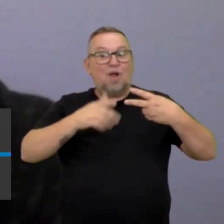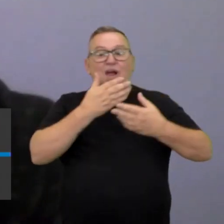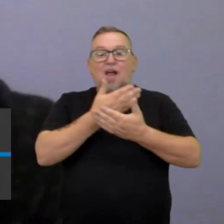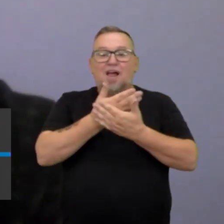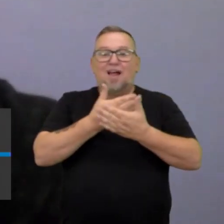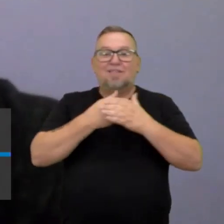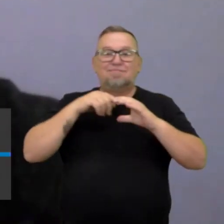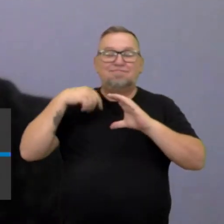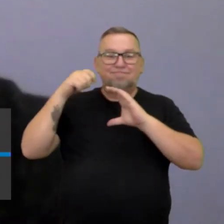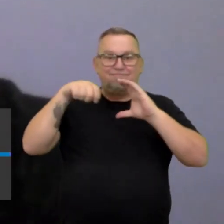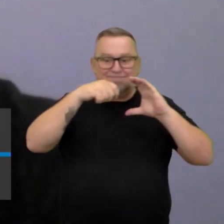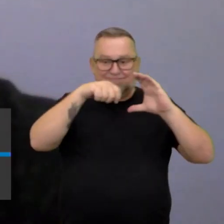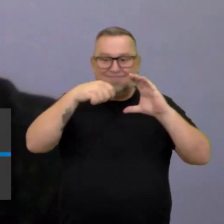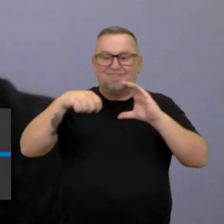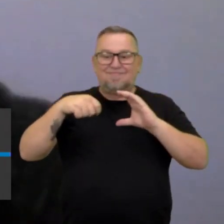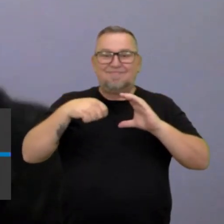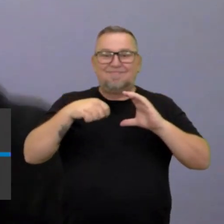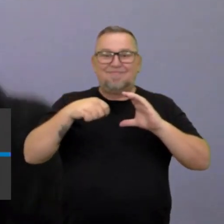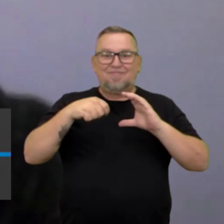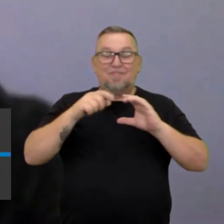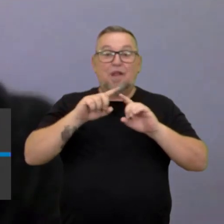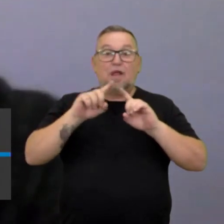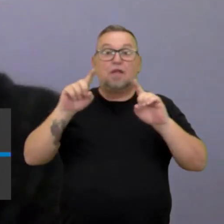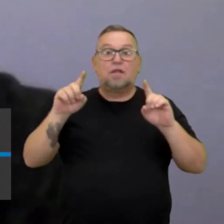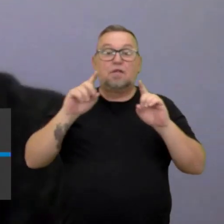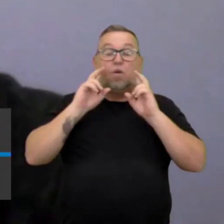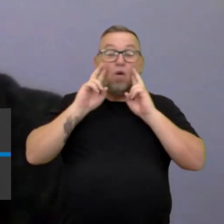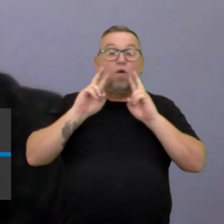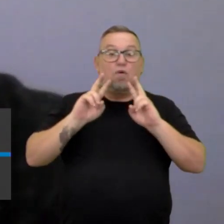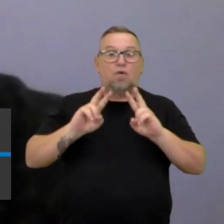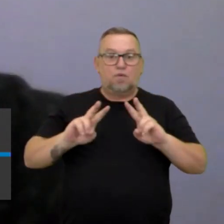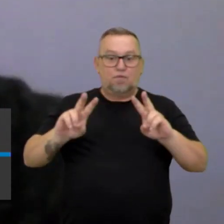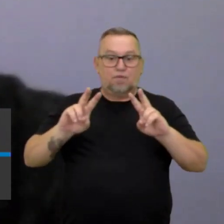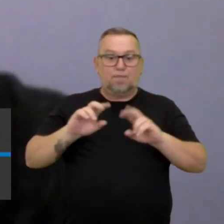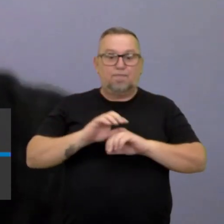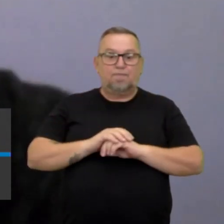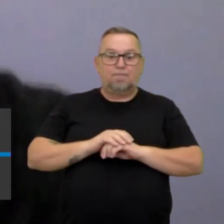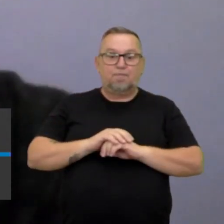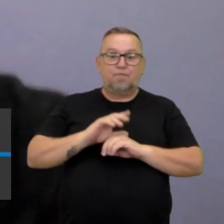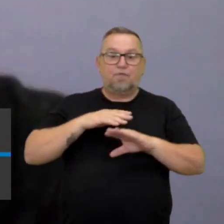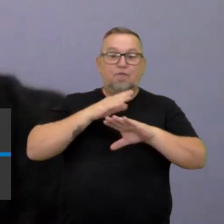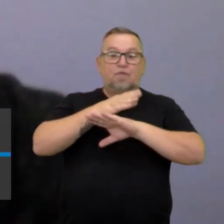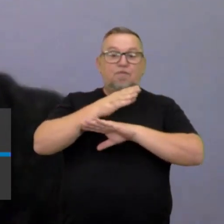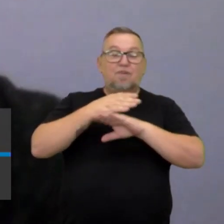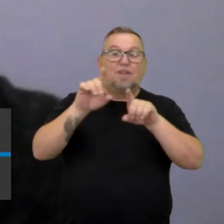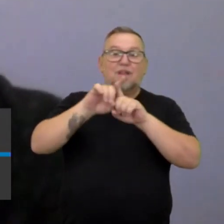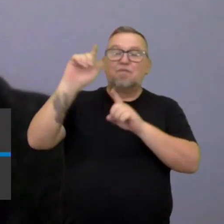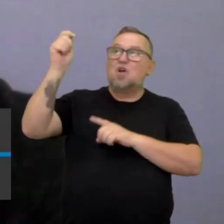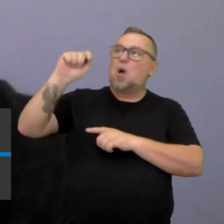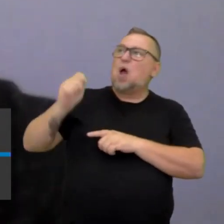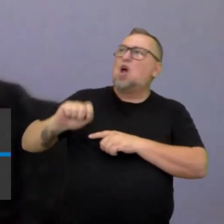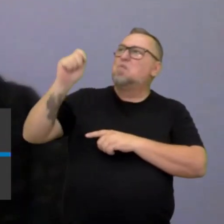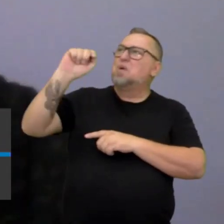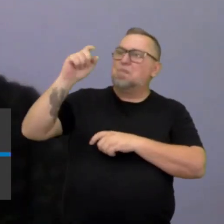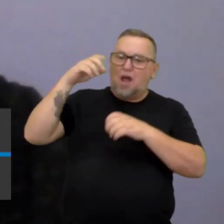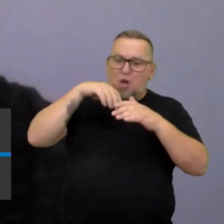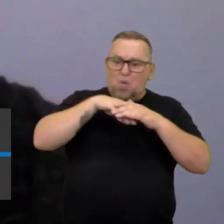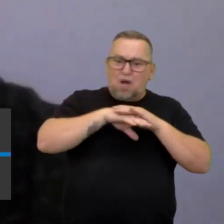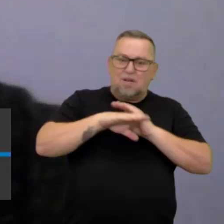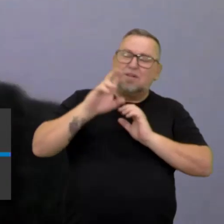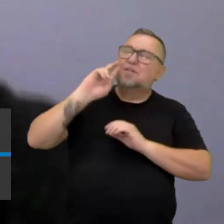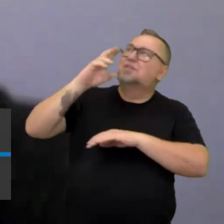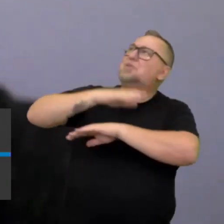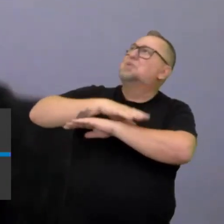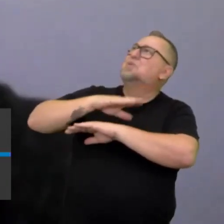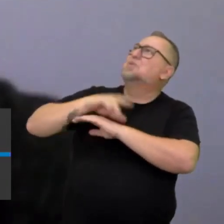que serão aulas reprise. Então, se liga na bolinha amarela aí, guarda a linha de pipa, guarda a pipa também, estou olhando aqui pela